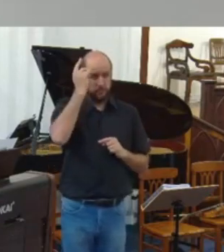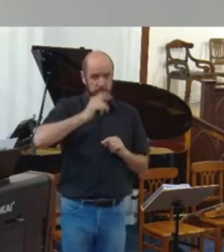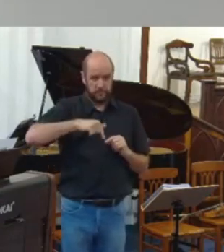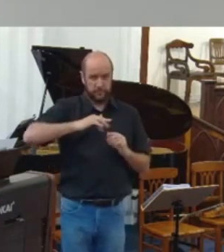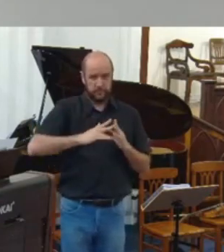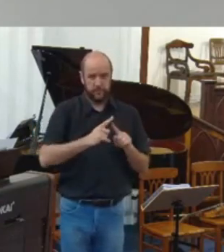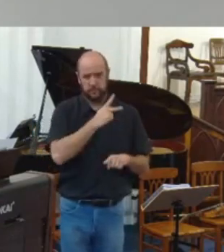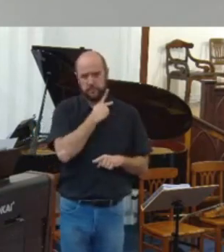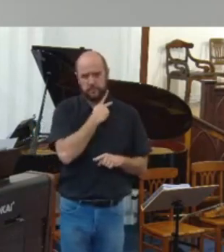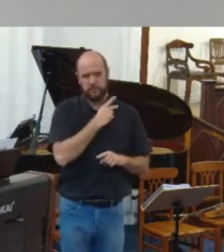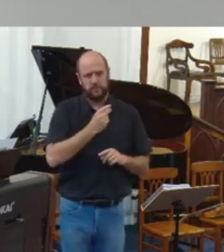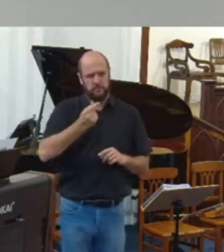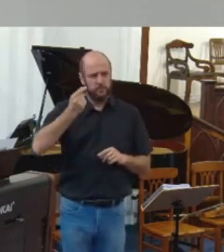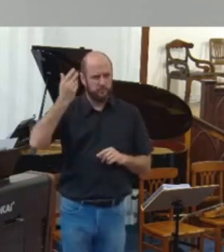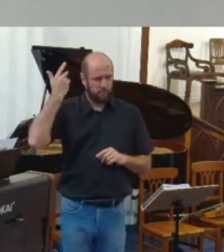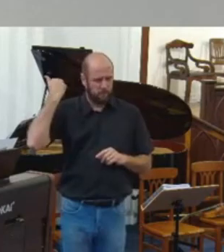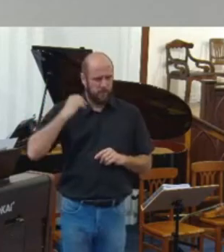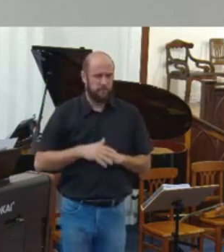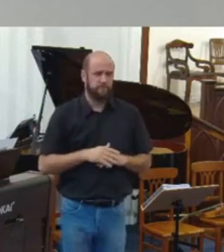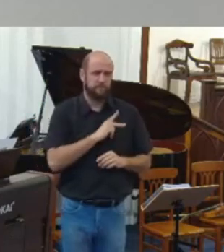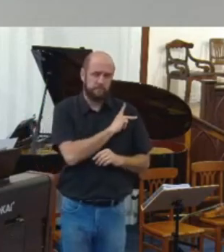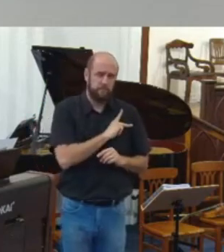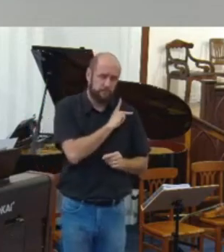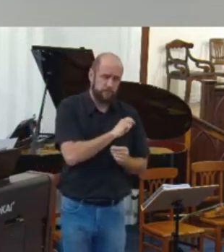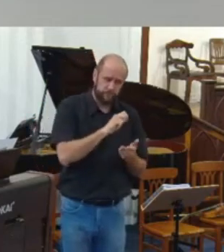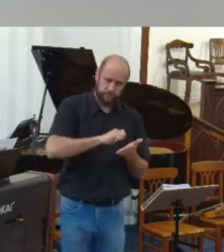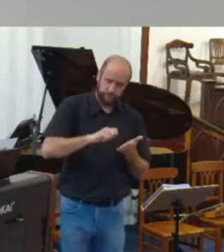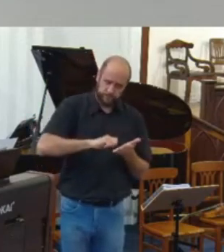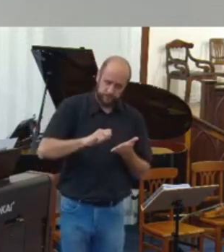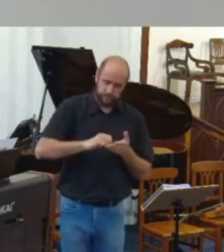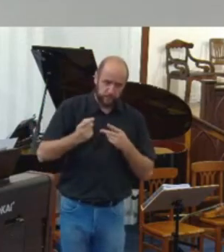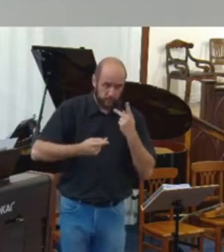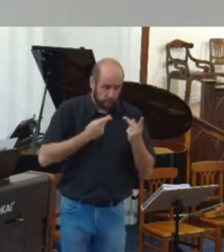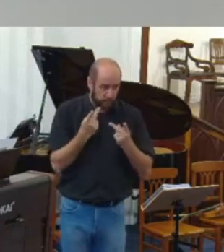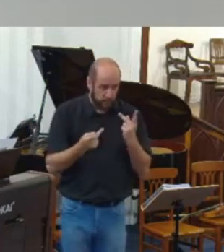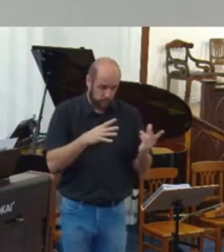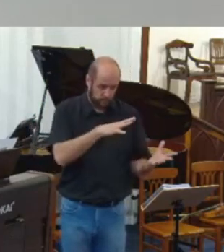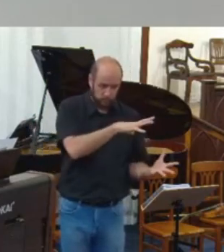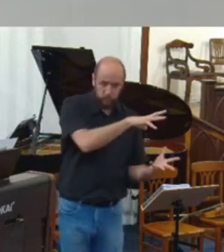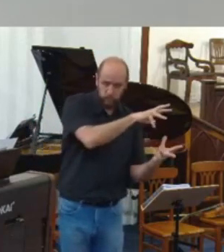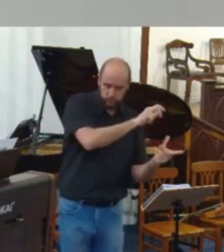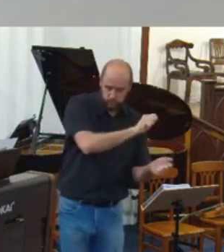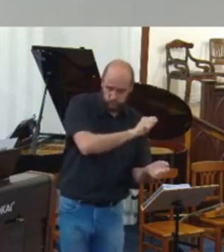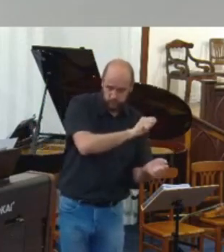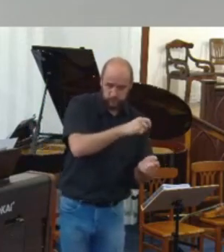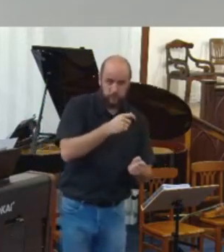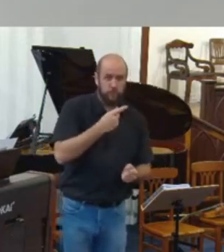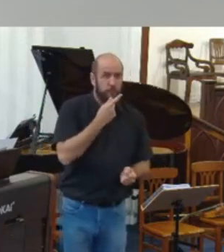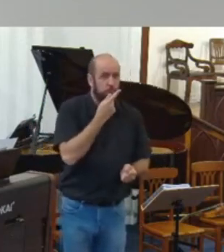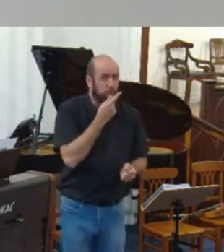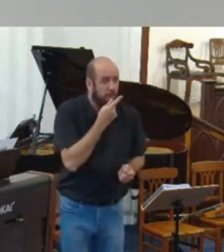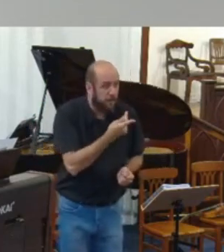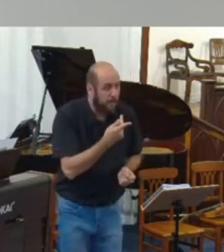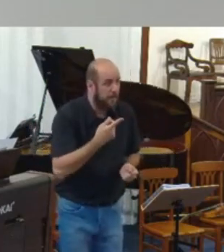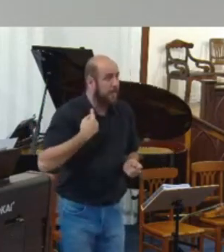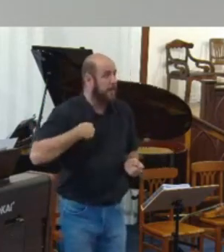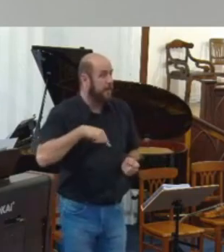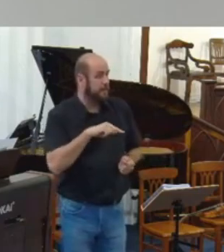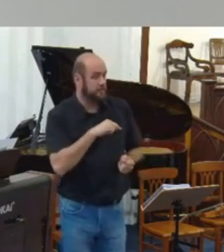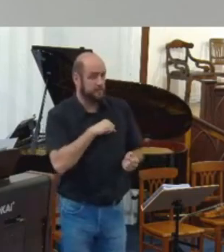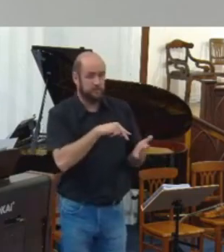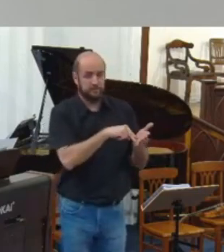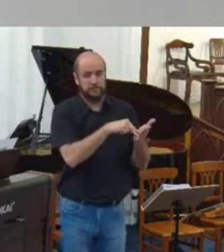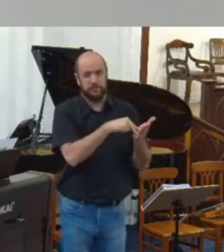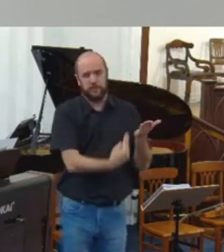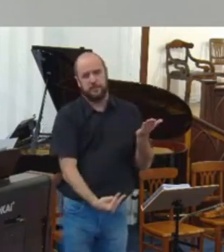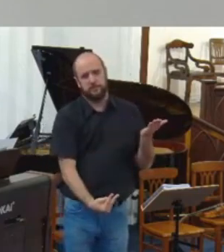sabe, Paulo, quando falou sobre o estado da humanidade, ele disse que nós estávamos